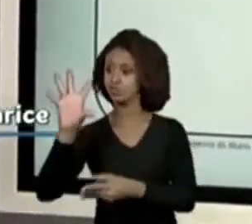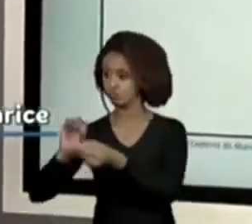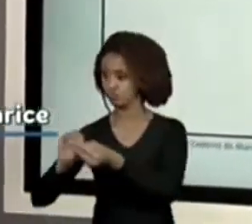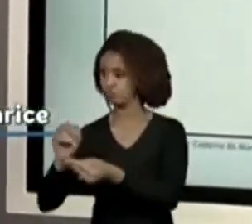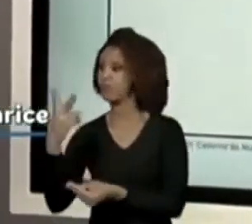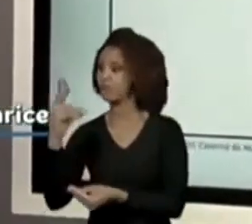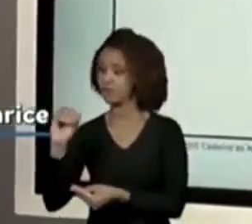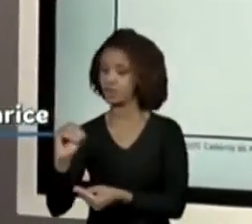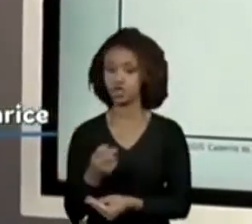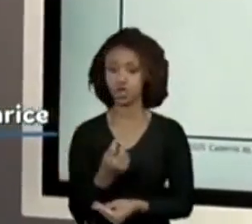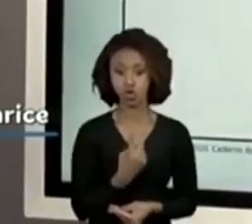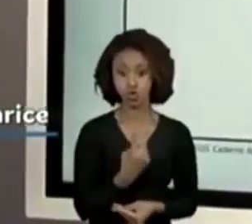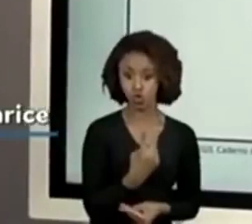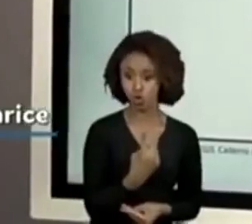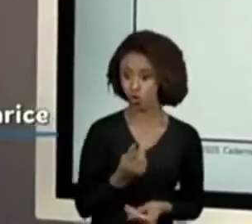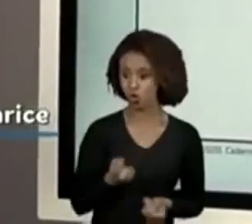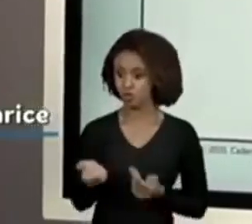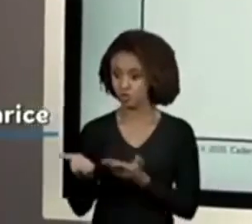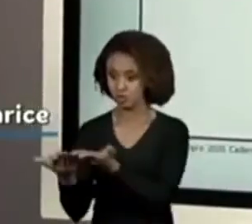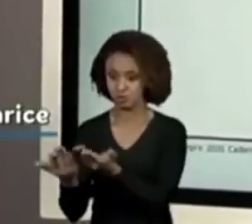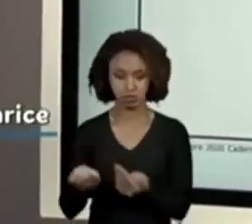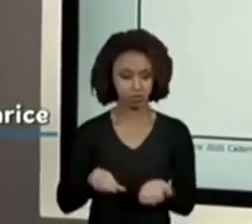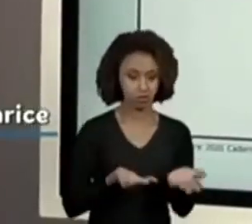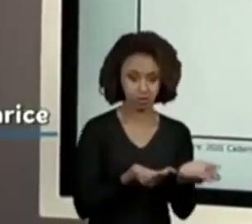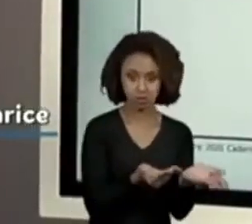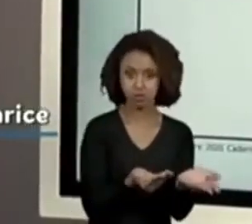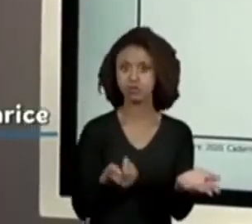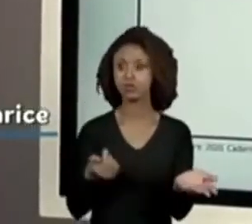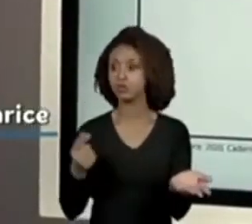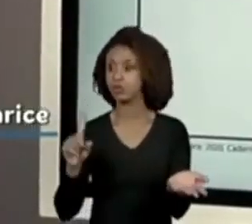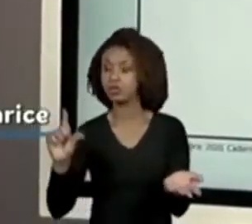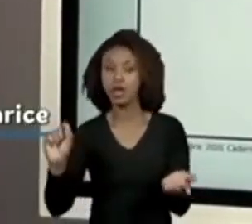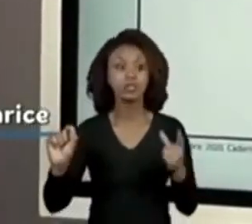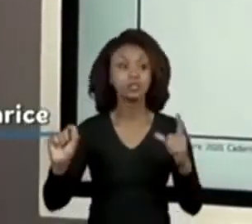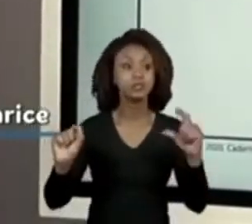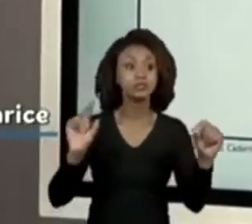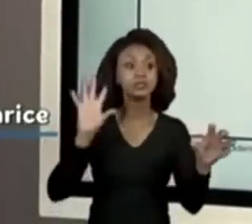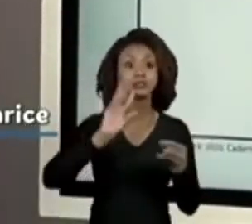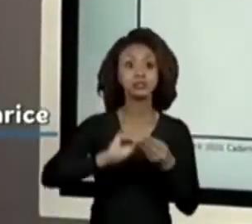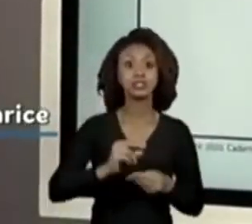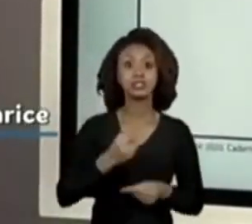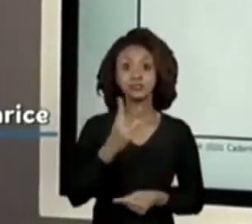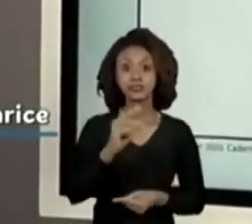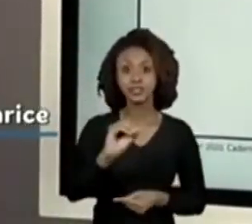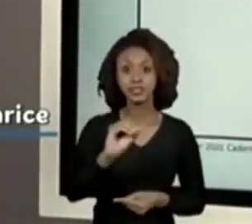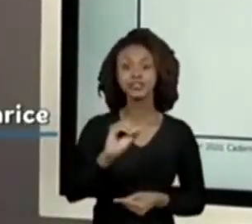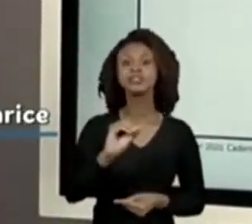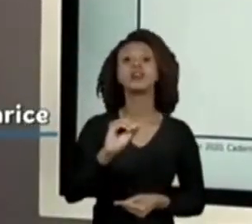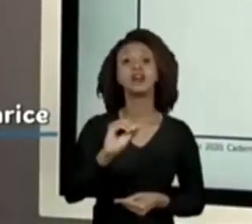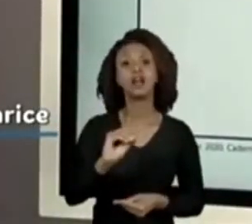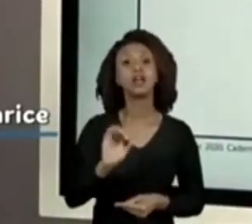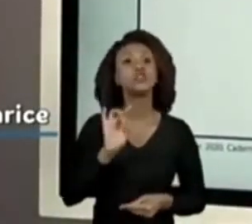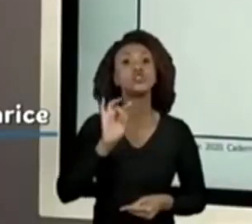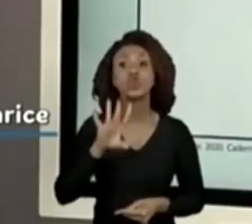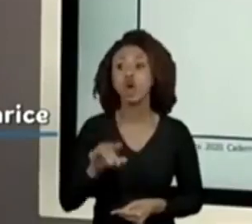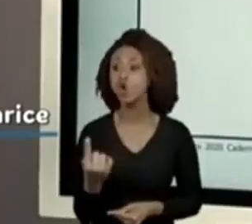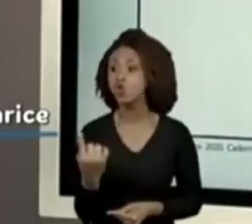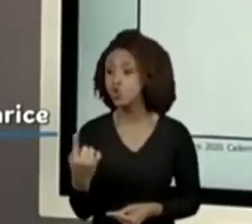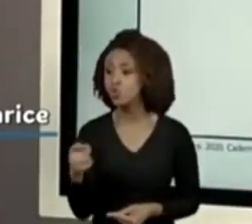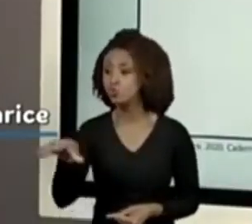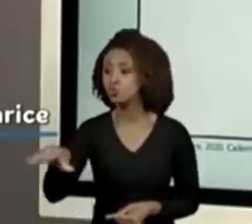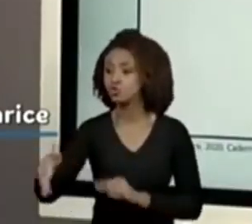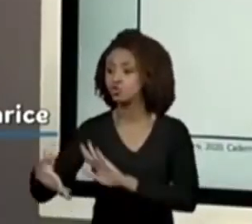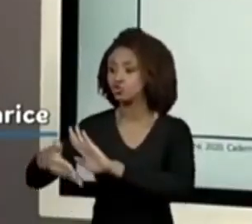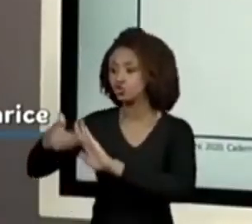duas assadeiras, 2 vezes 10 vão dar 20, é só eu tirar um pão de cada assadeira